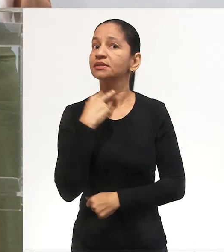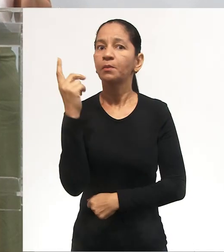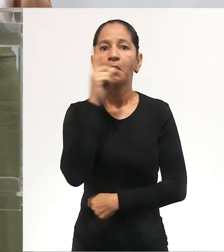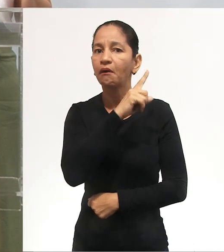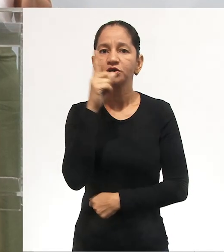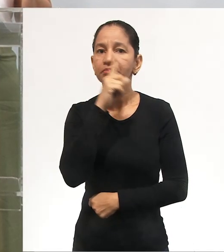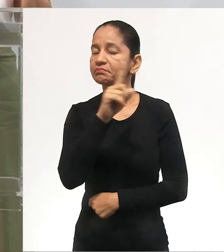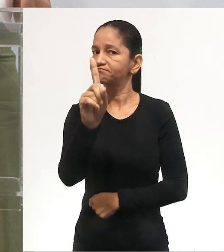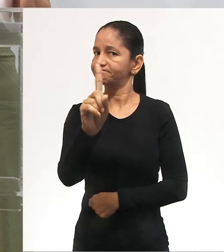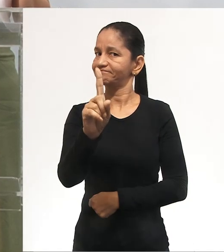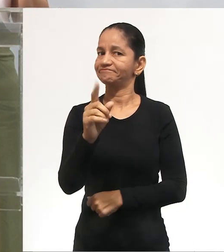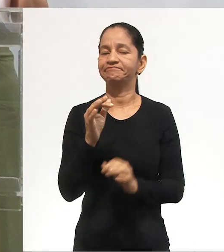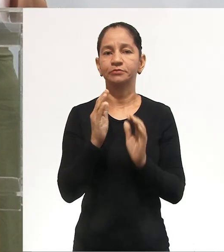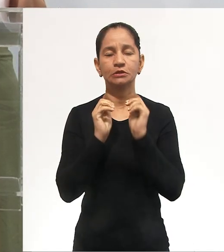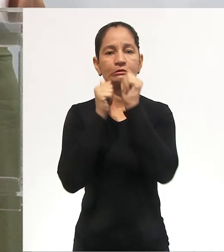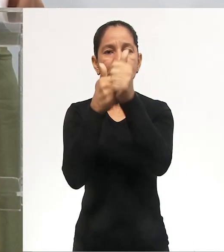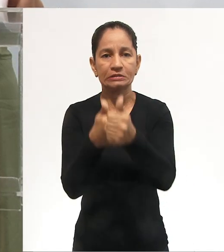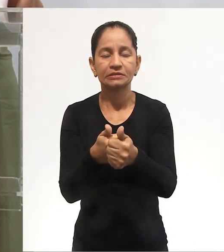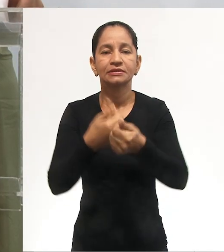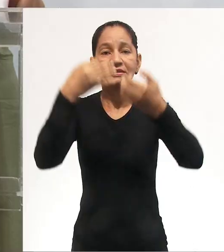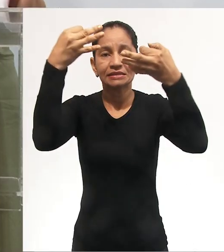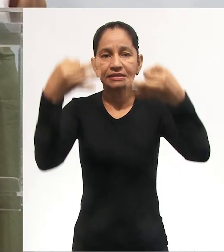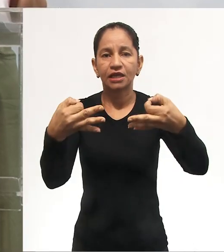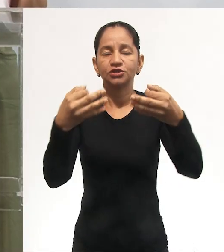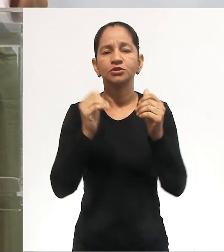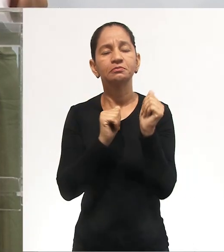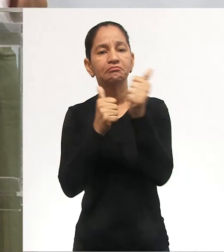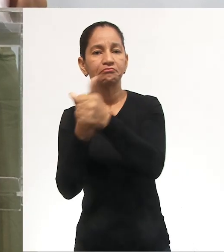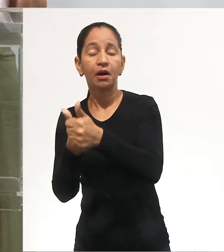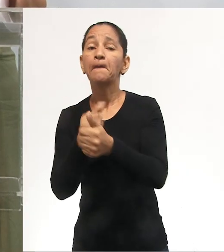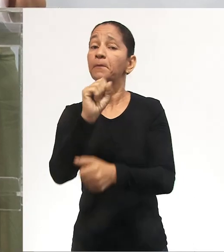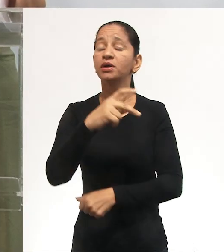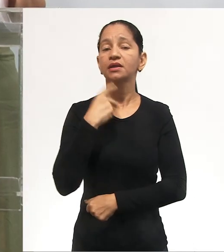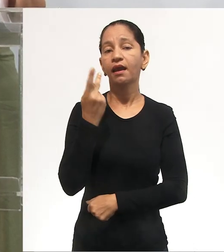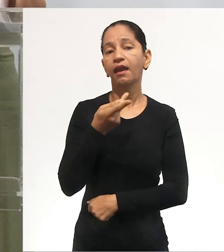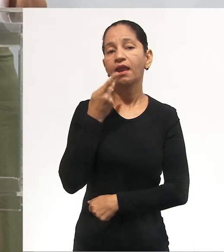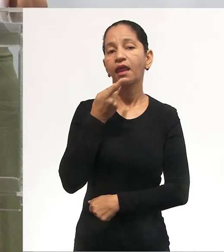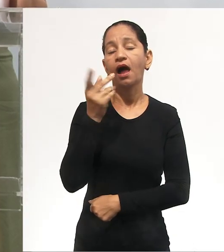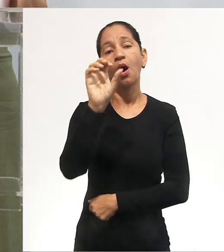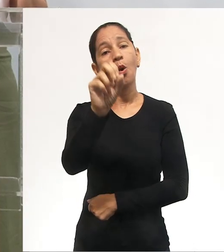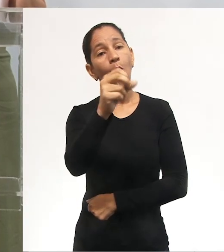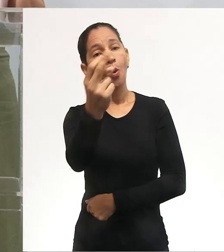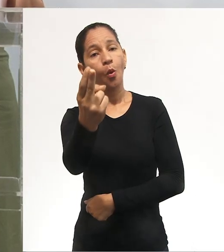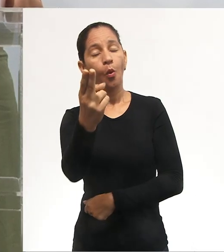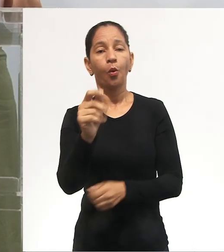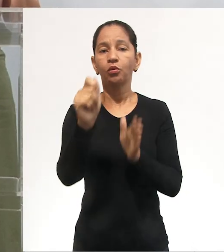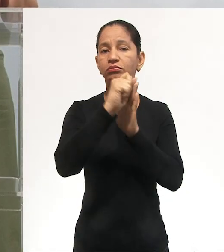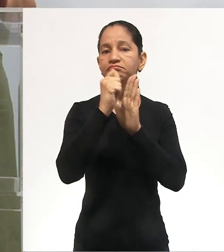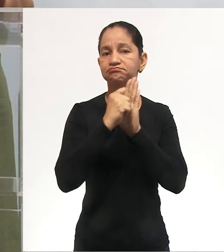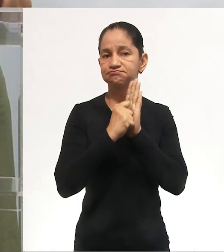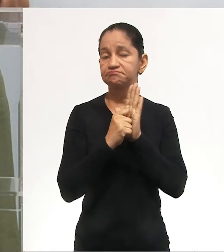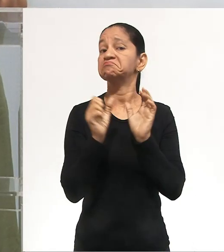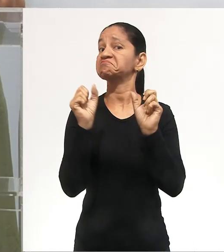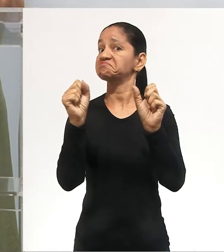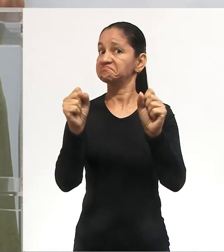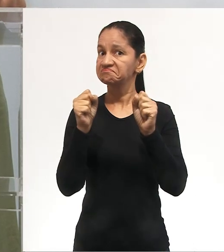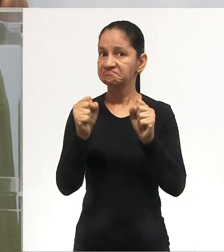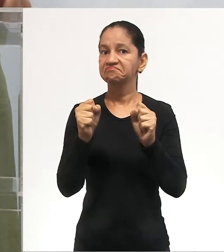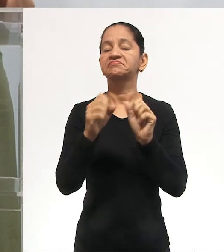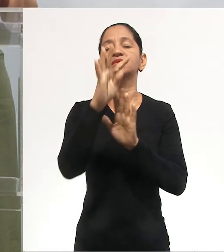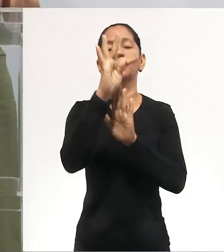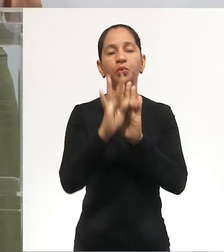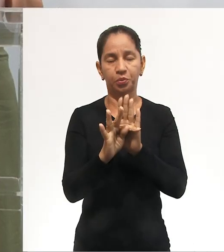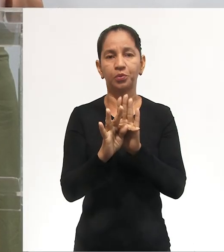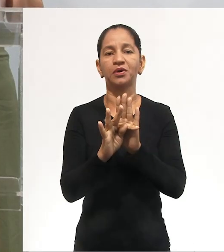mais e ela pode estar tanto na escrita quanto na fala, tá, gente? Quando você cuida mais da